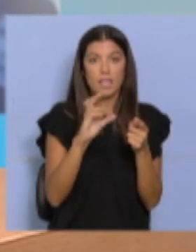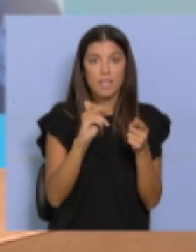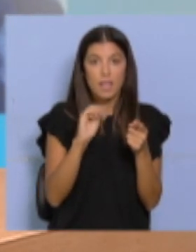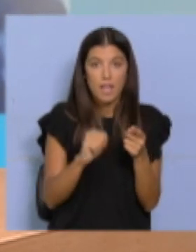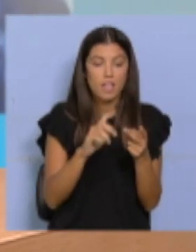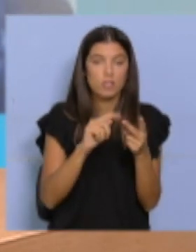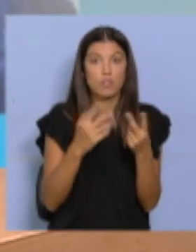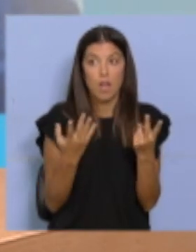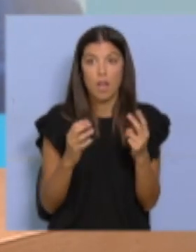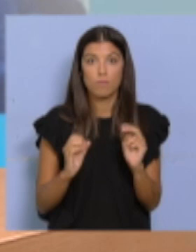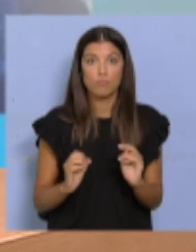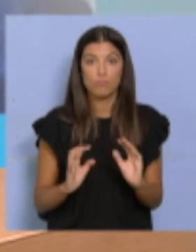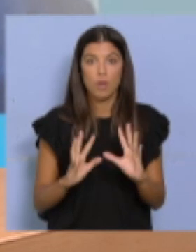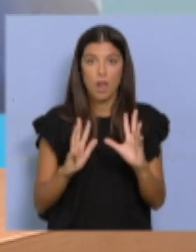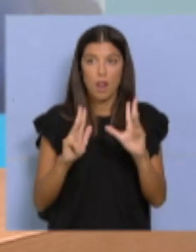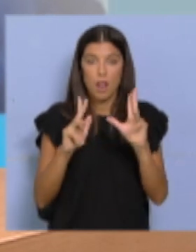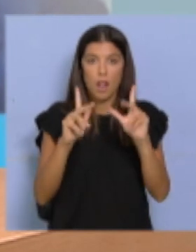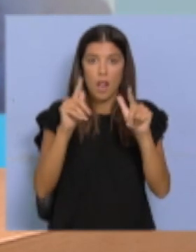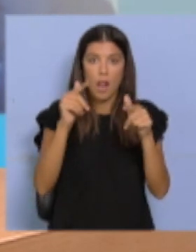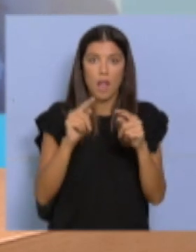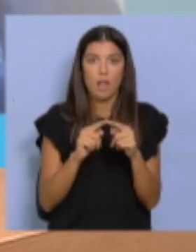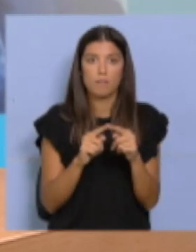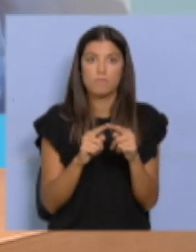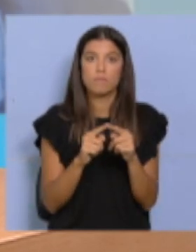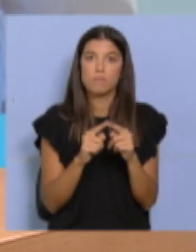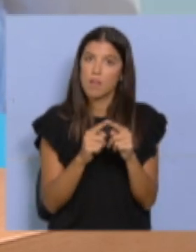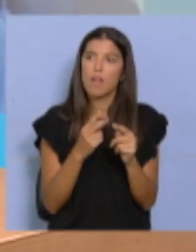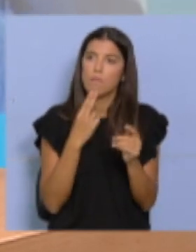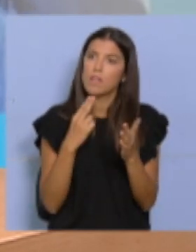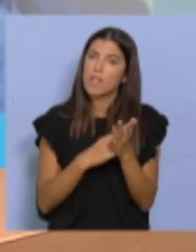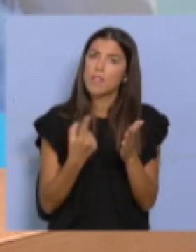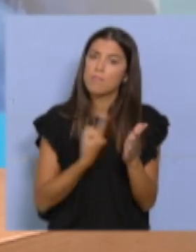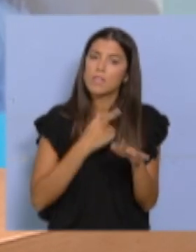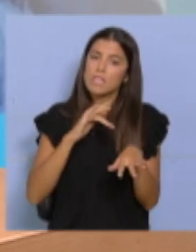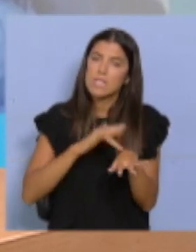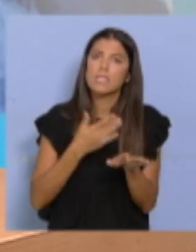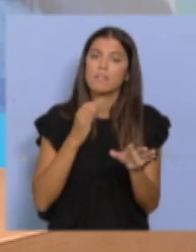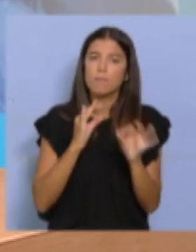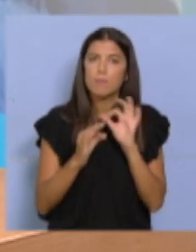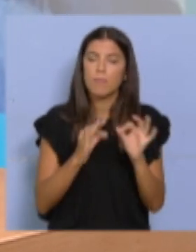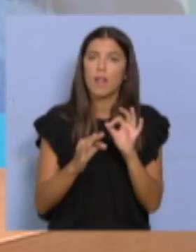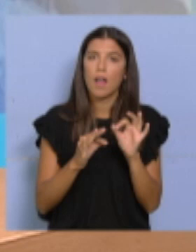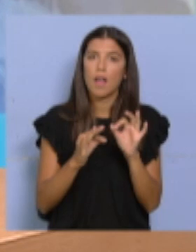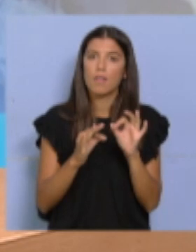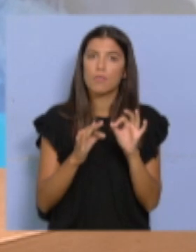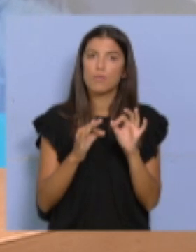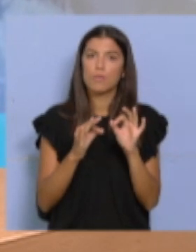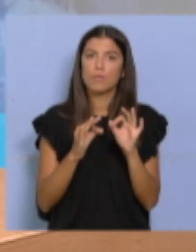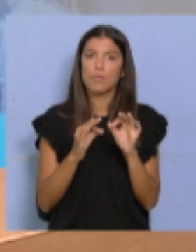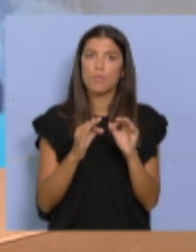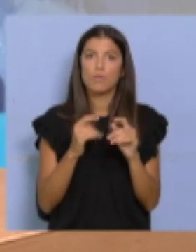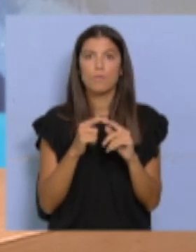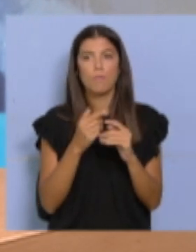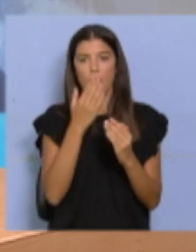muito em crescendo, até uma realidade que é preciso estar sensível, preparado, formado para isso, numa atitude